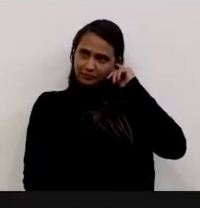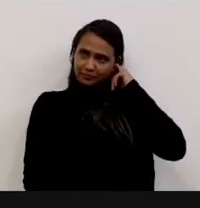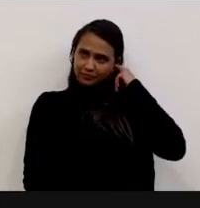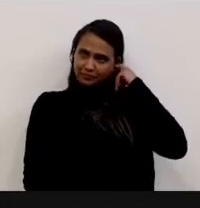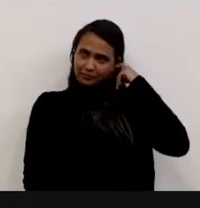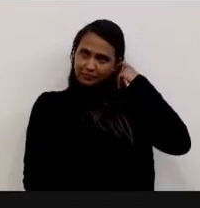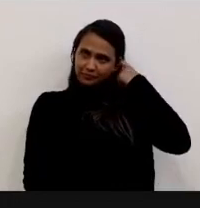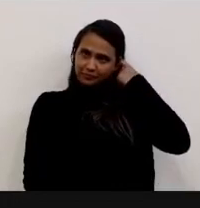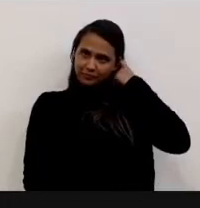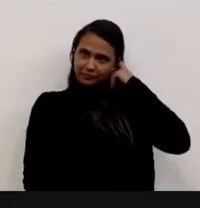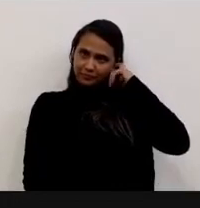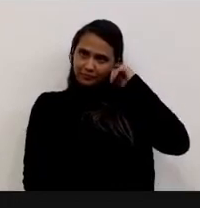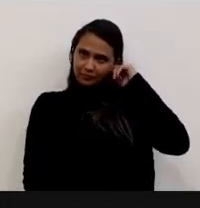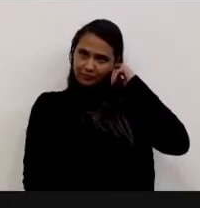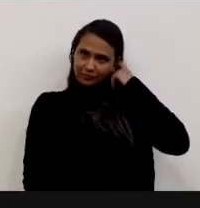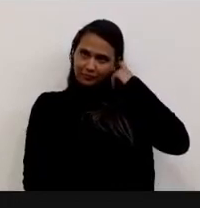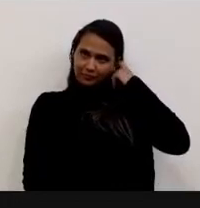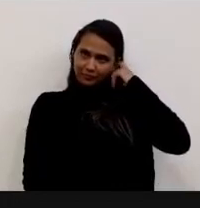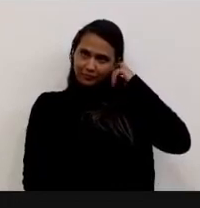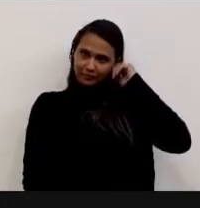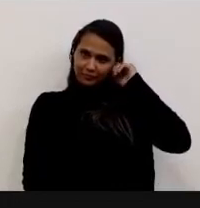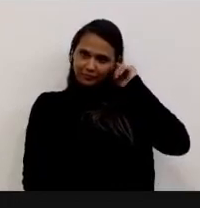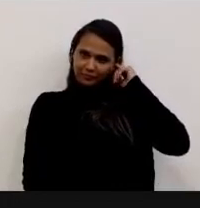Deixa eu ver aqui.